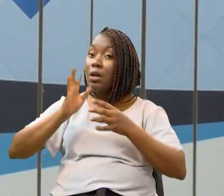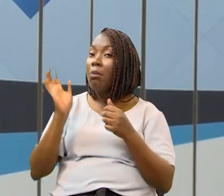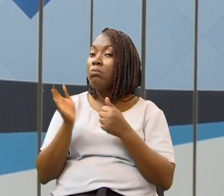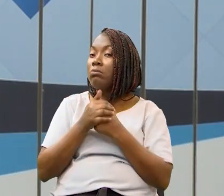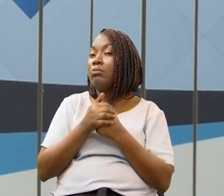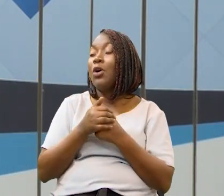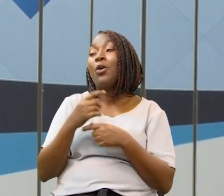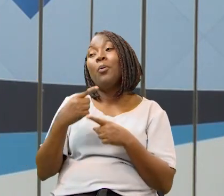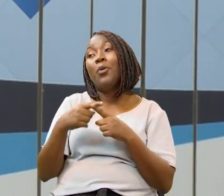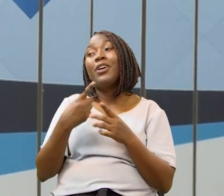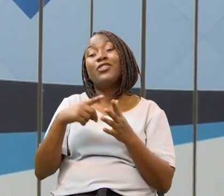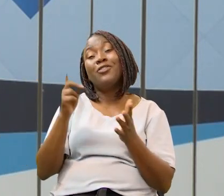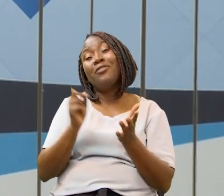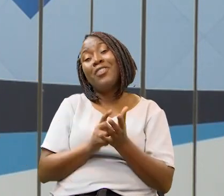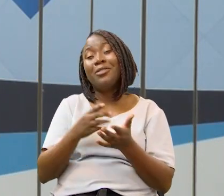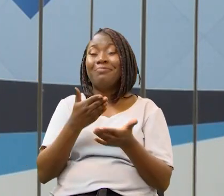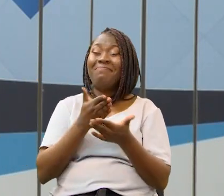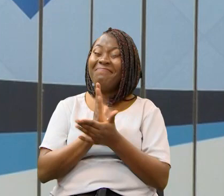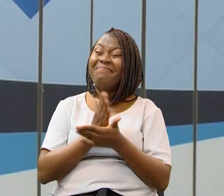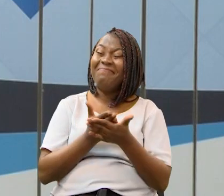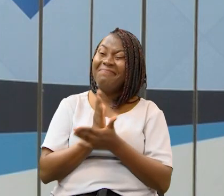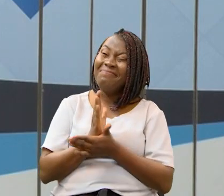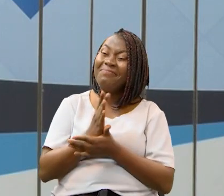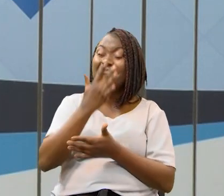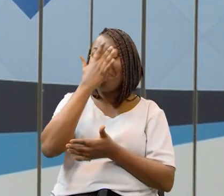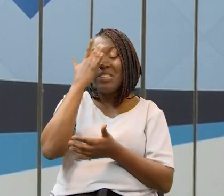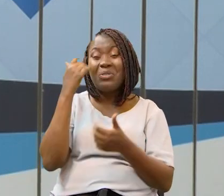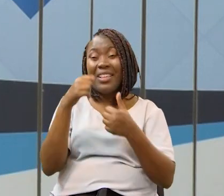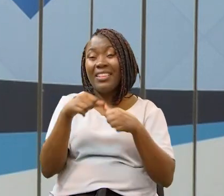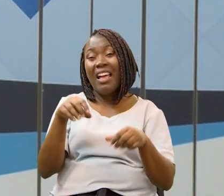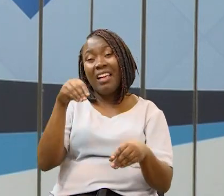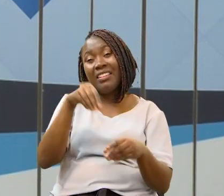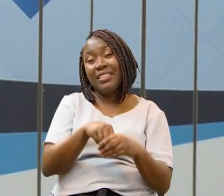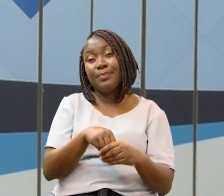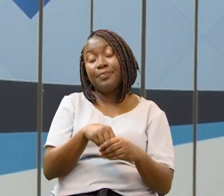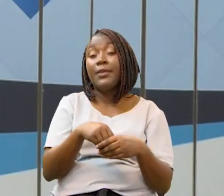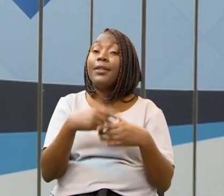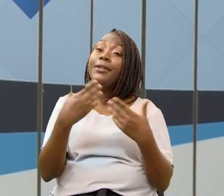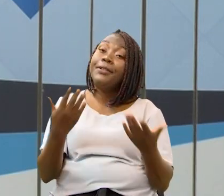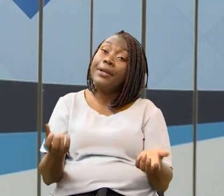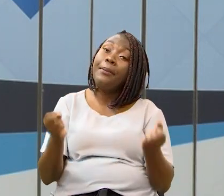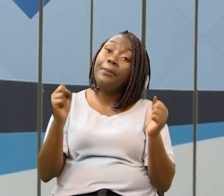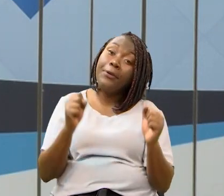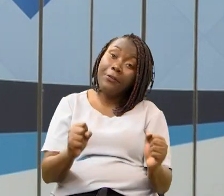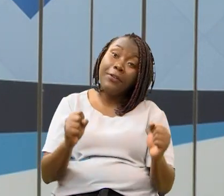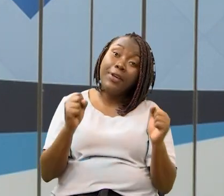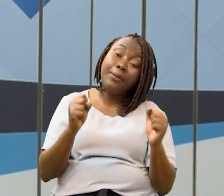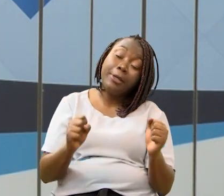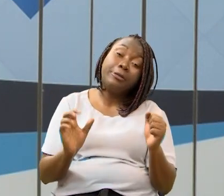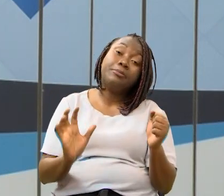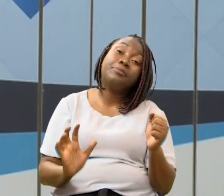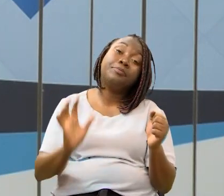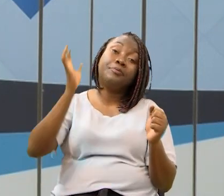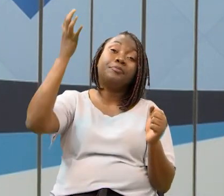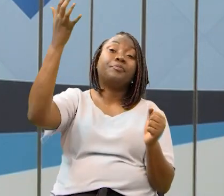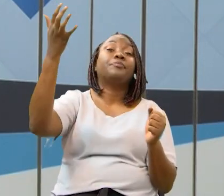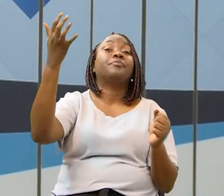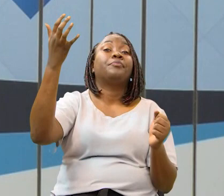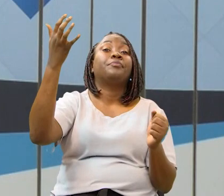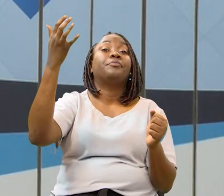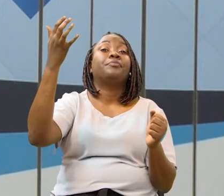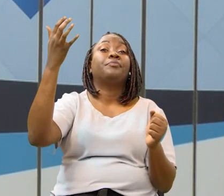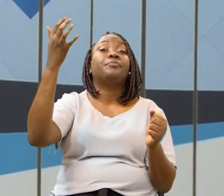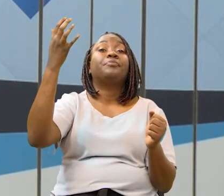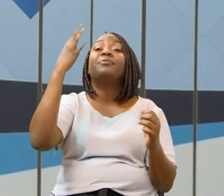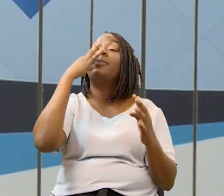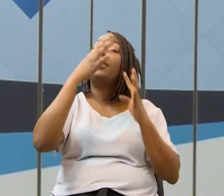denúncias anônimas, né? Porque de fato causa desconforto, até porque a pessoa está ali. Então, provavelmente, há também a possibilidade